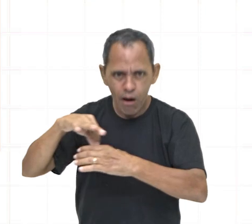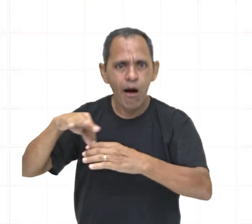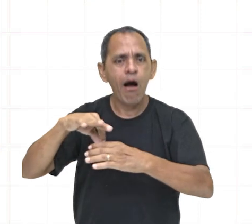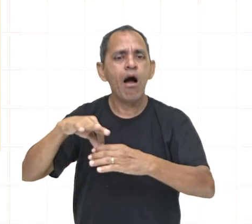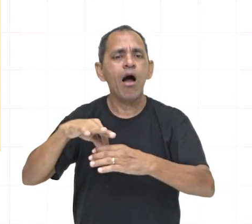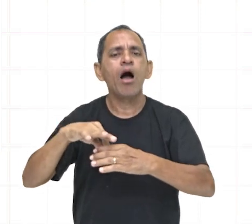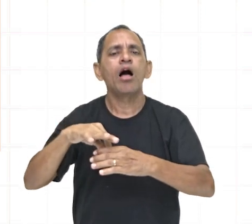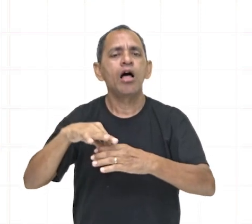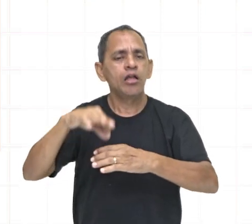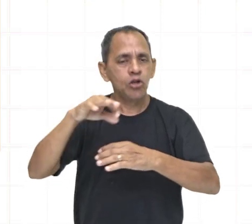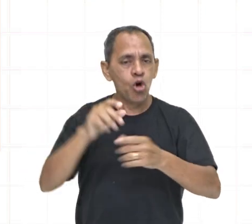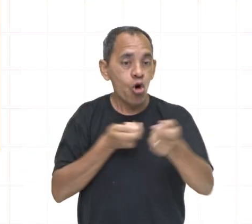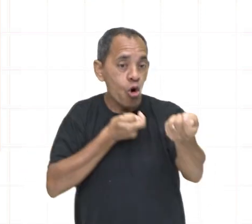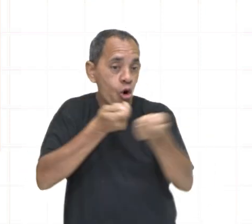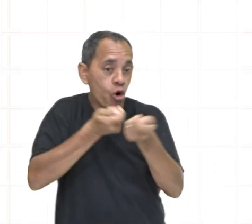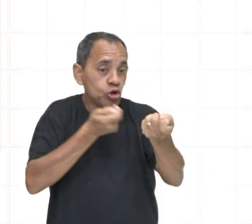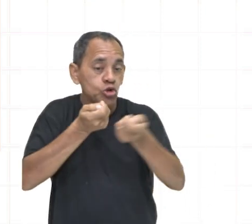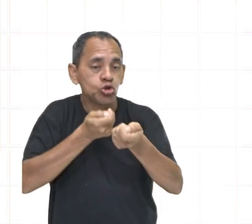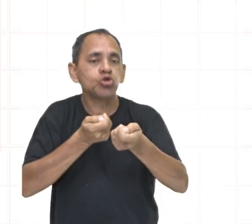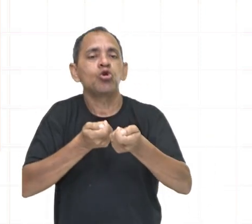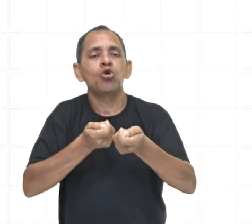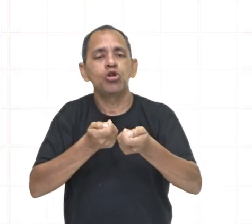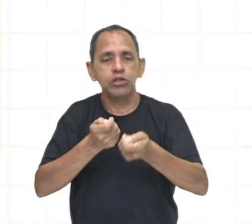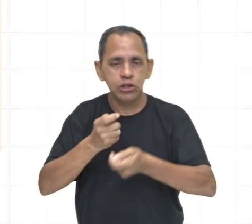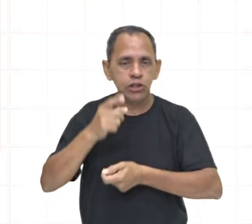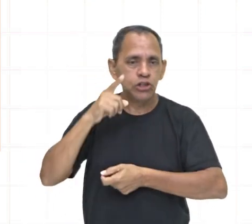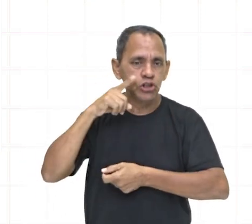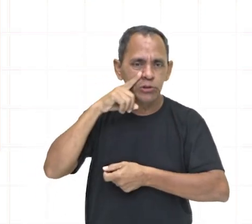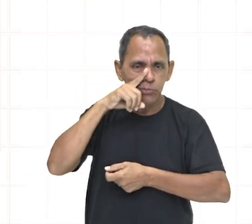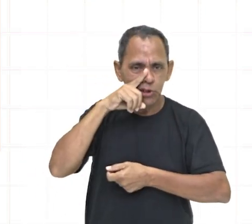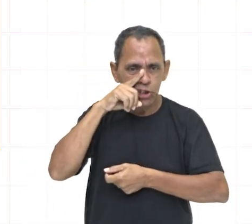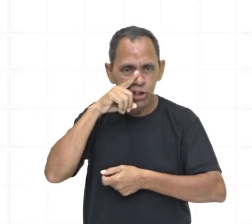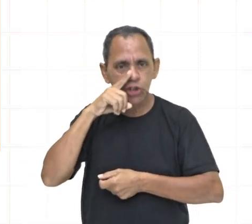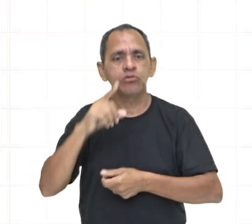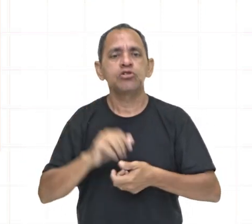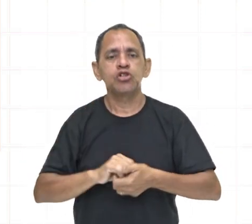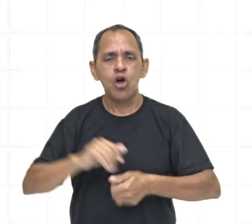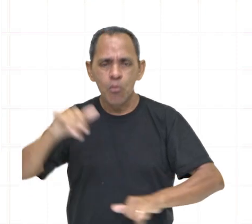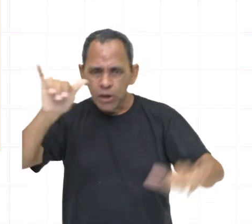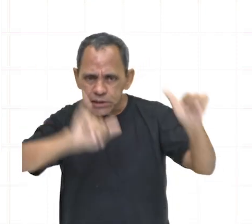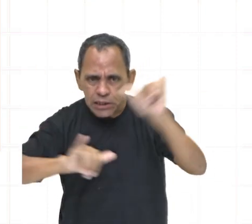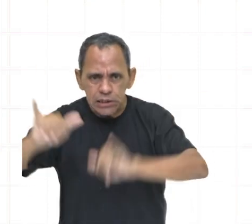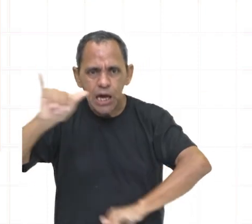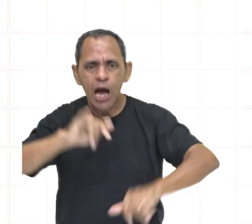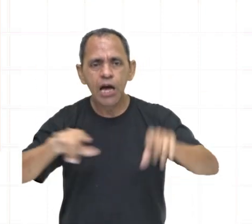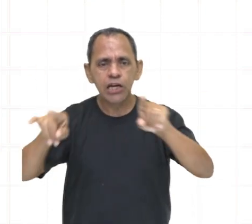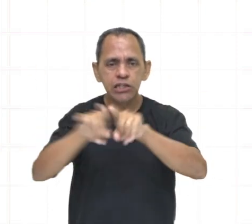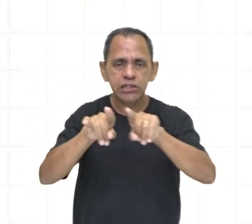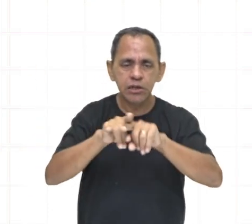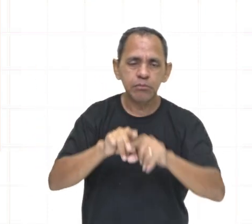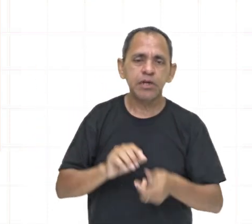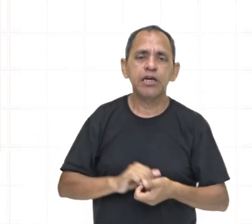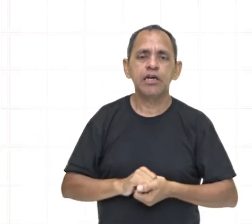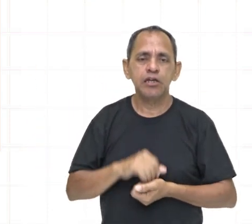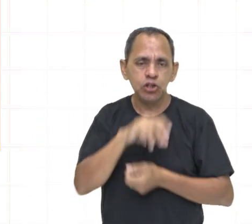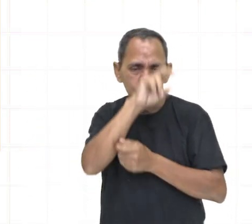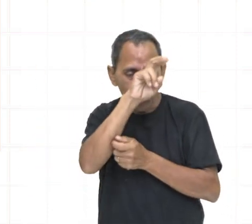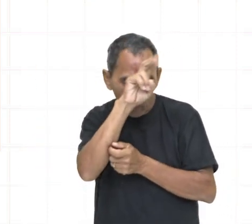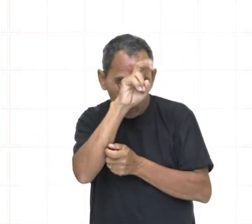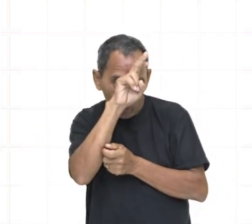uso de adubos orgânicos, tá? Então, essa região aí, né, para